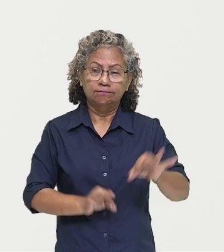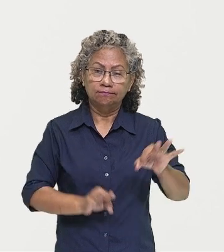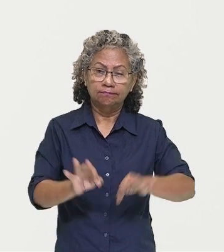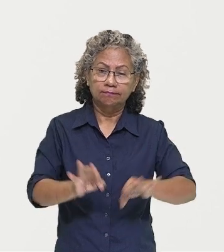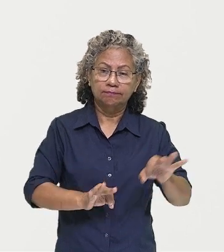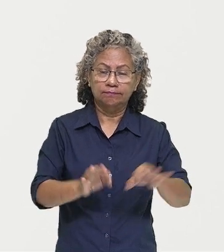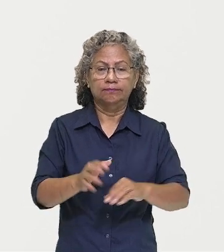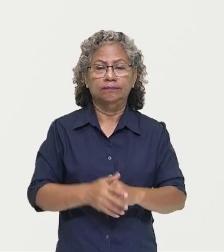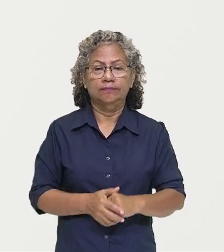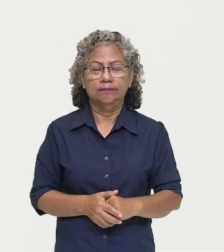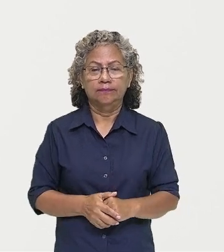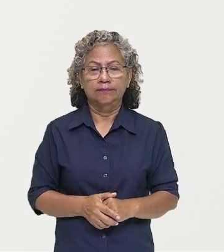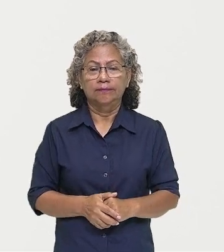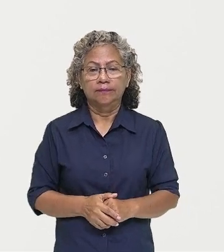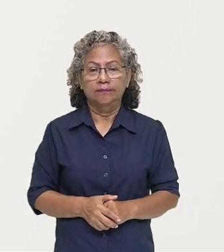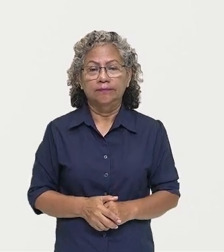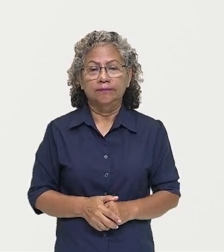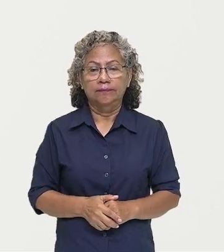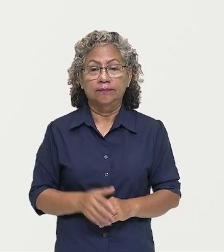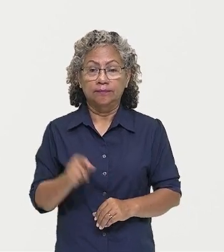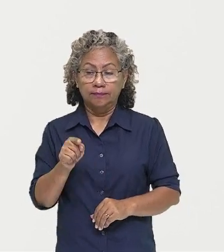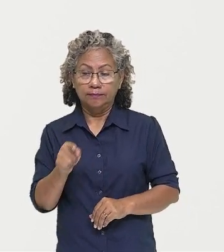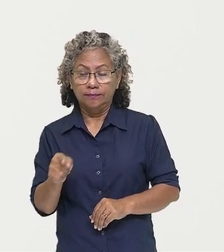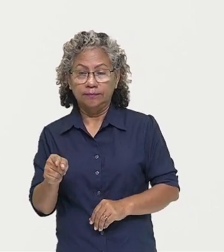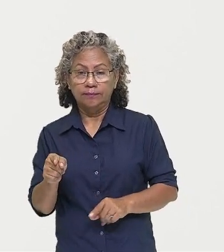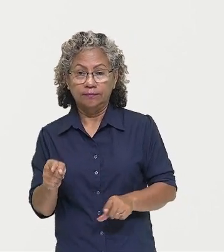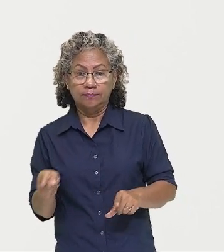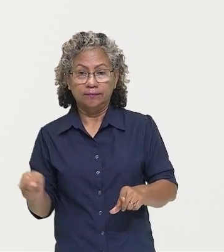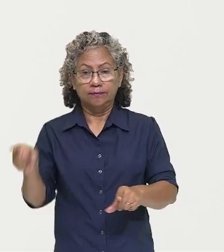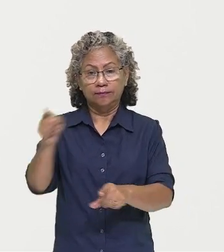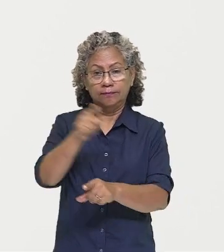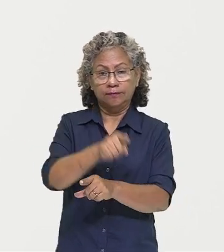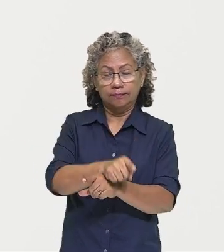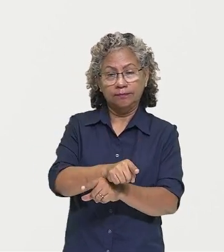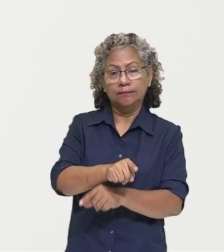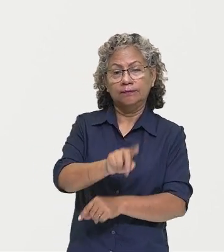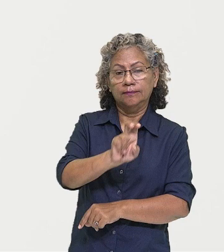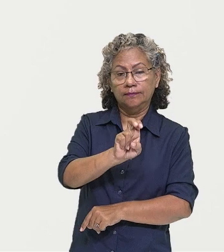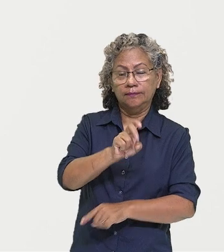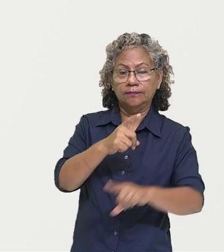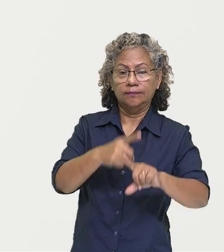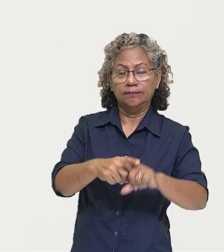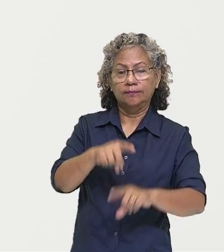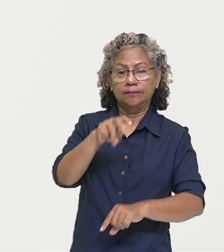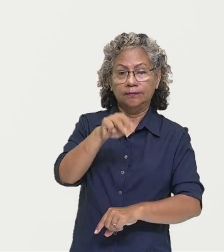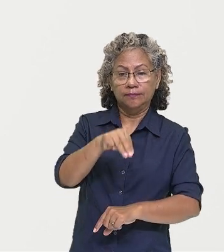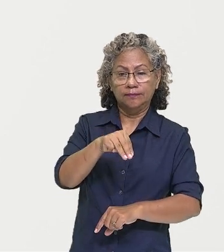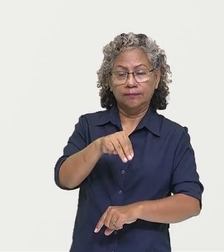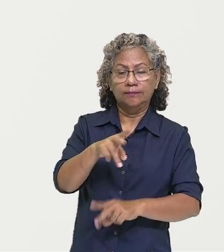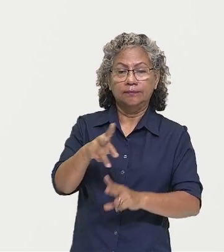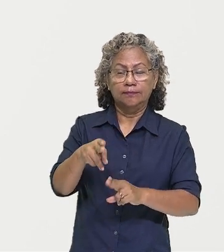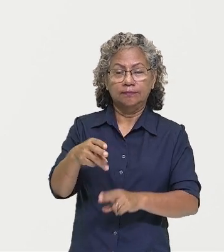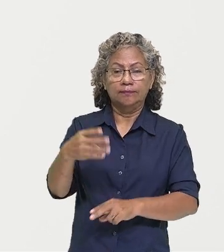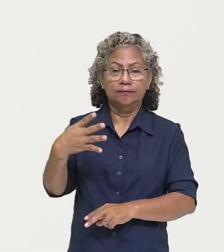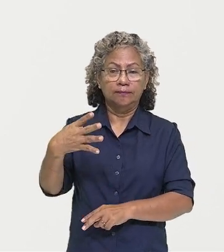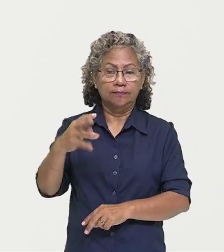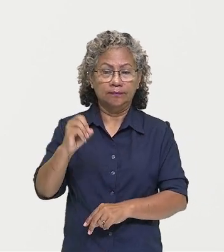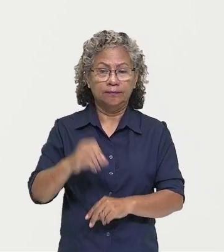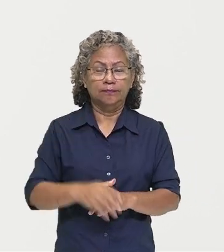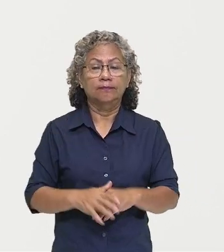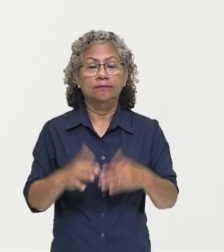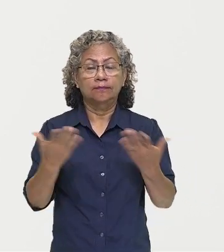já falei, aí agora eu resolvo, ó. 5 vezes m é igual a 40.